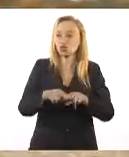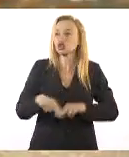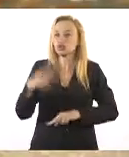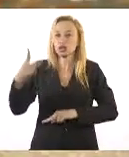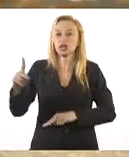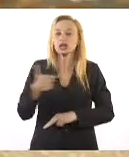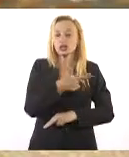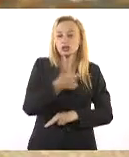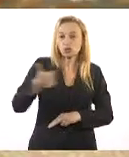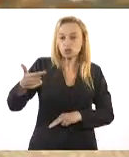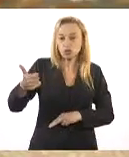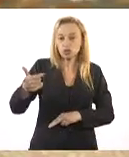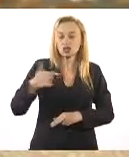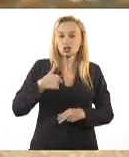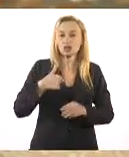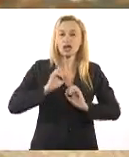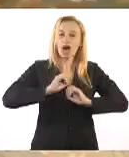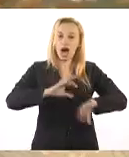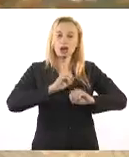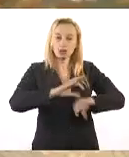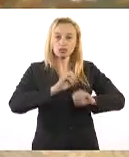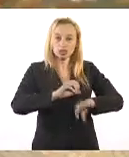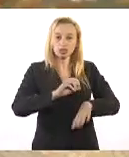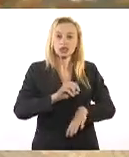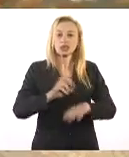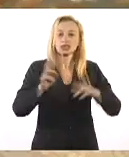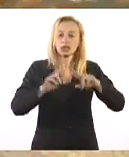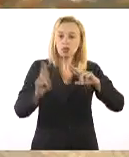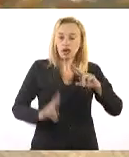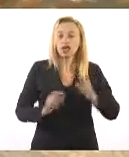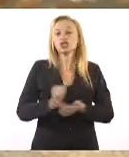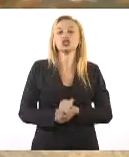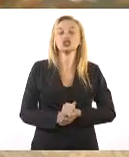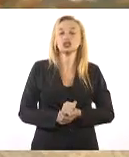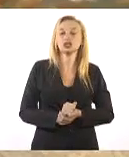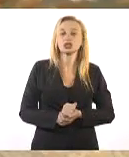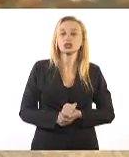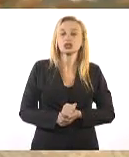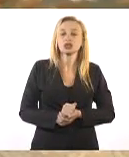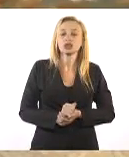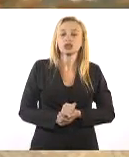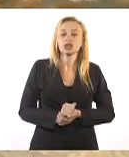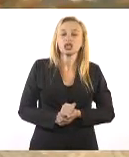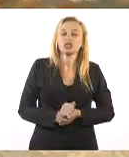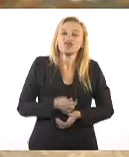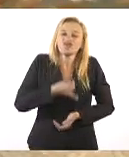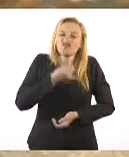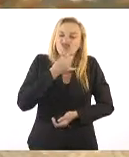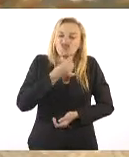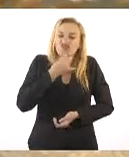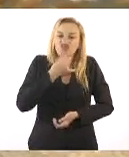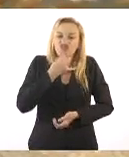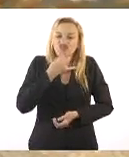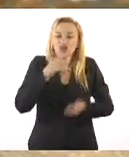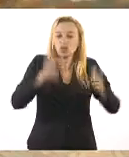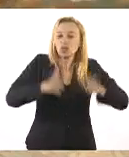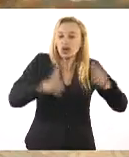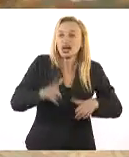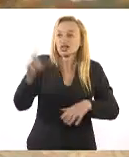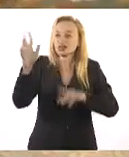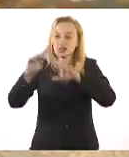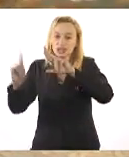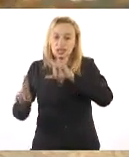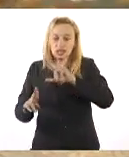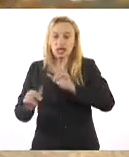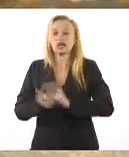2012 quando eu ainda era aluna da uerj cotista e tinha muita o desencanto com aquele espaço da universidade enquanto